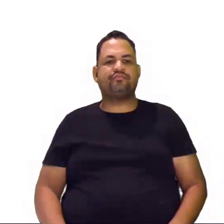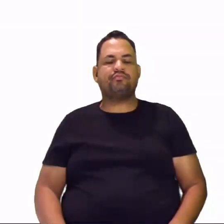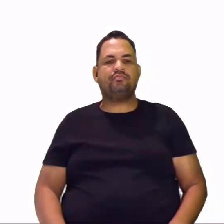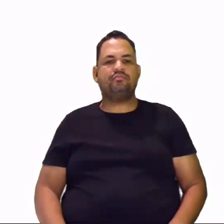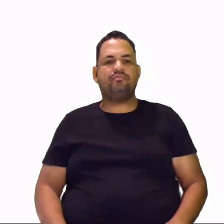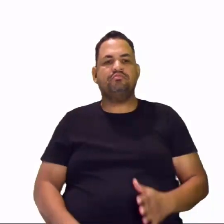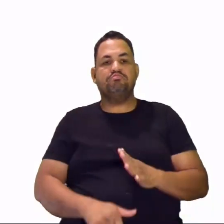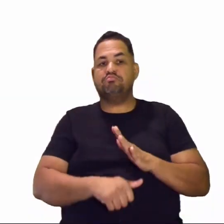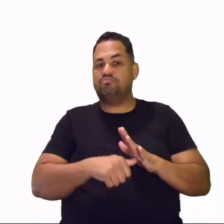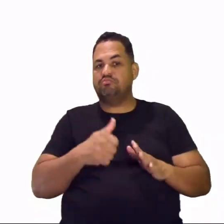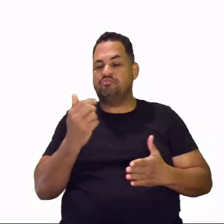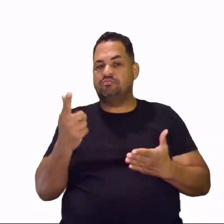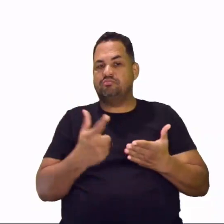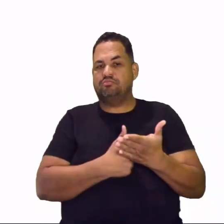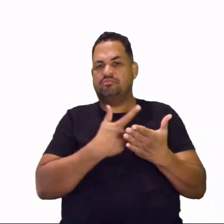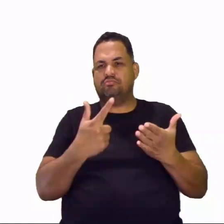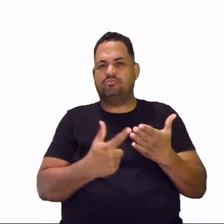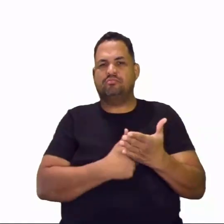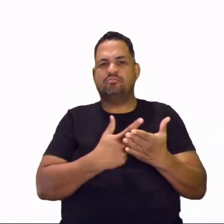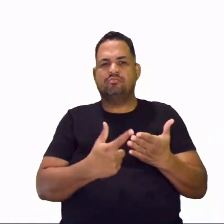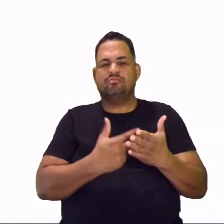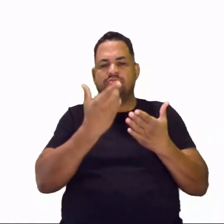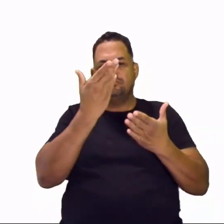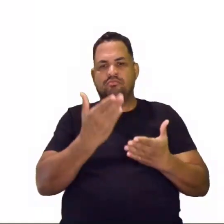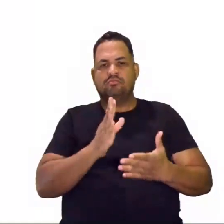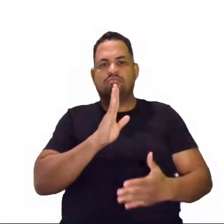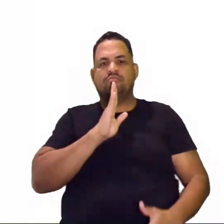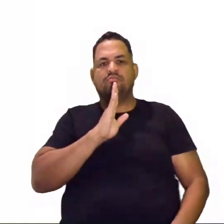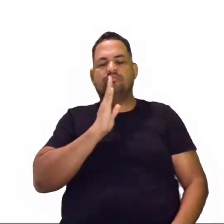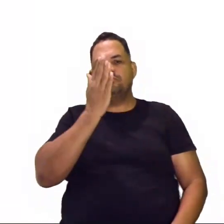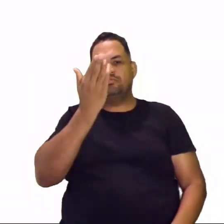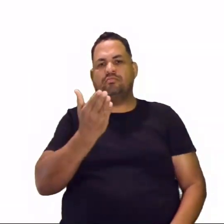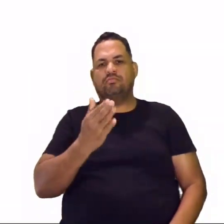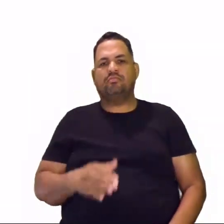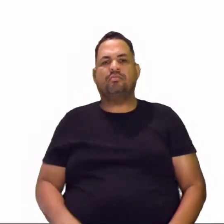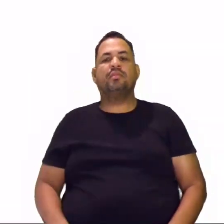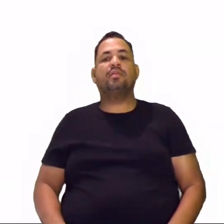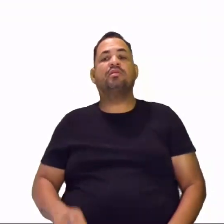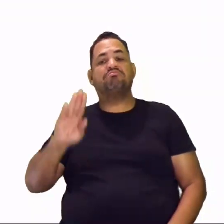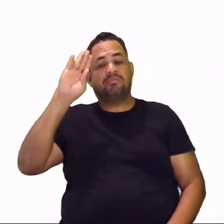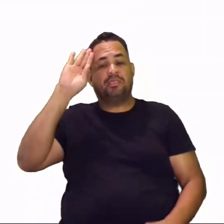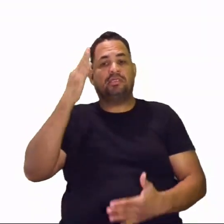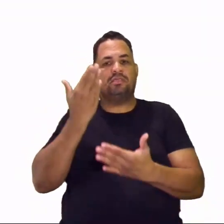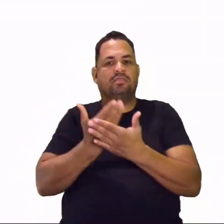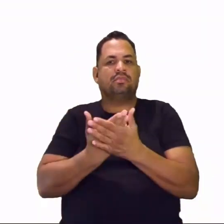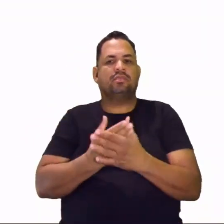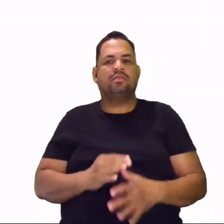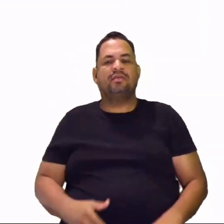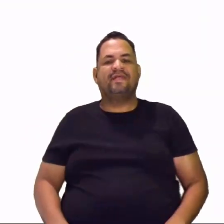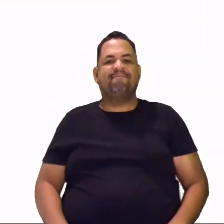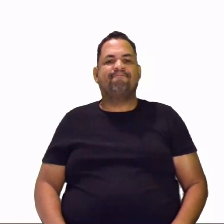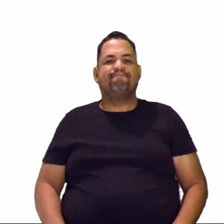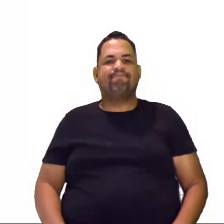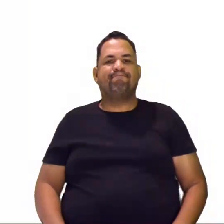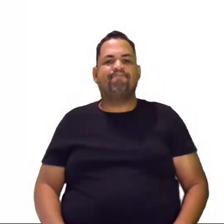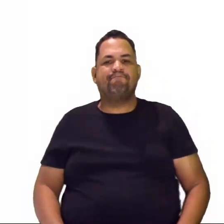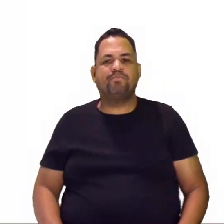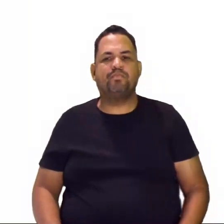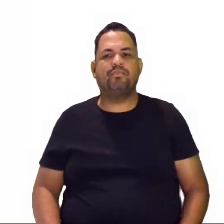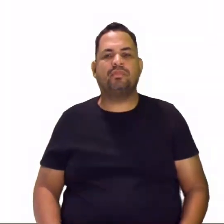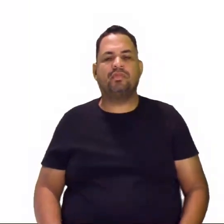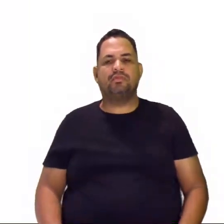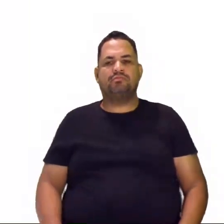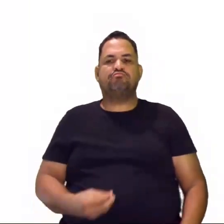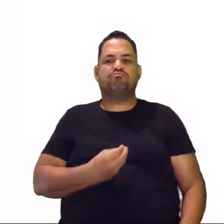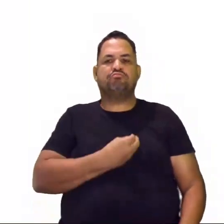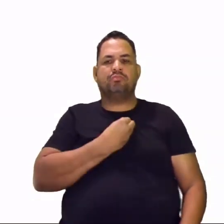Esse é o primeiro livro da primeira edição, eu trouxe para vocês conhecerem. Então, o que ele acreditava, né? O Freire, Gilberto Freire, ele